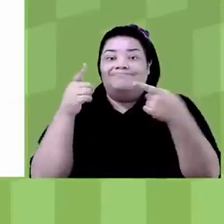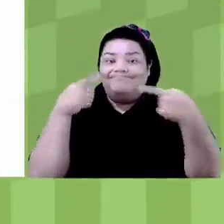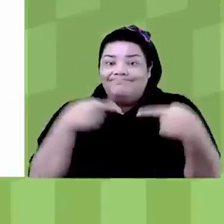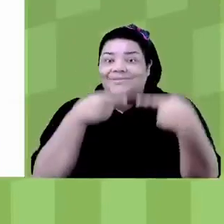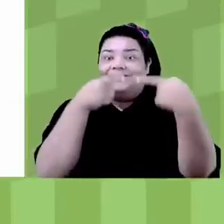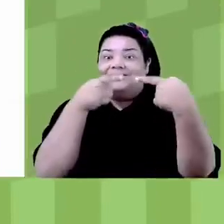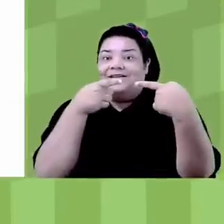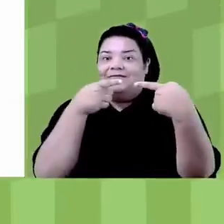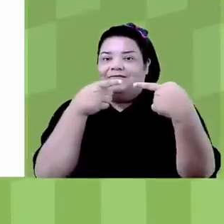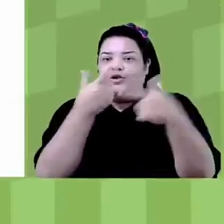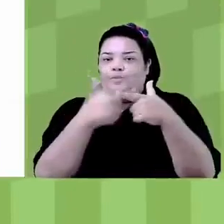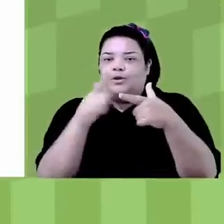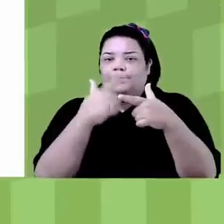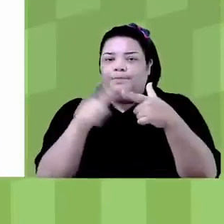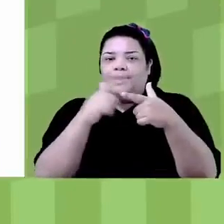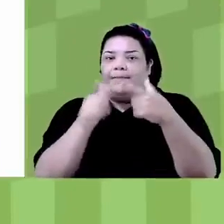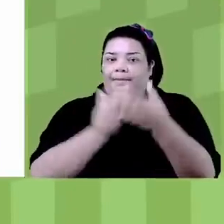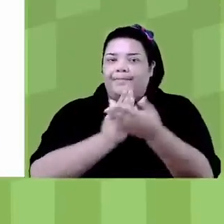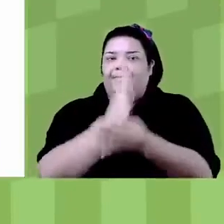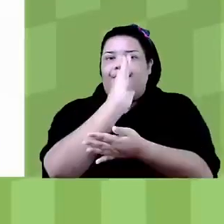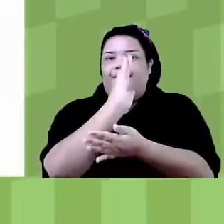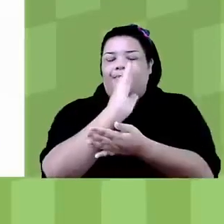de soluções para a ação climática,